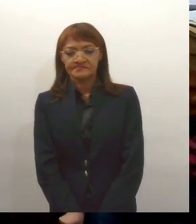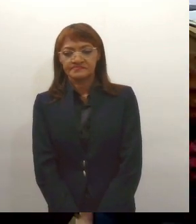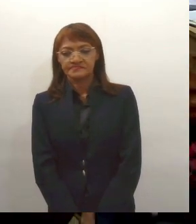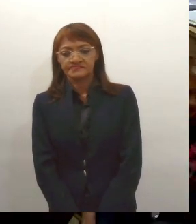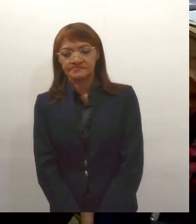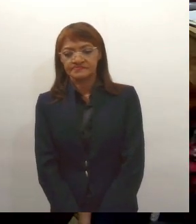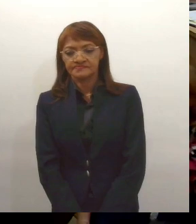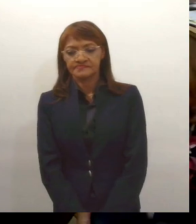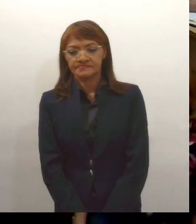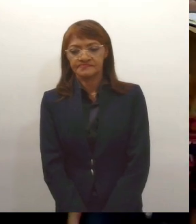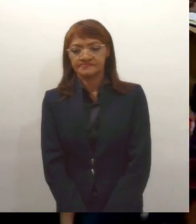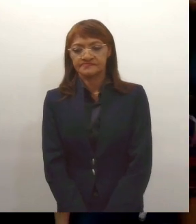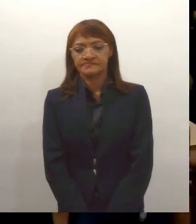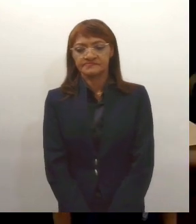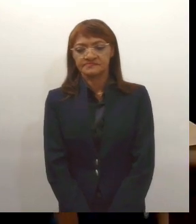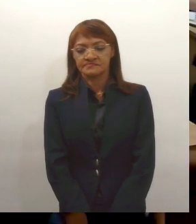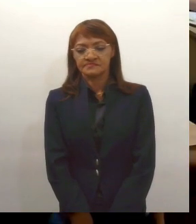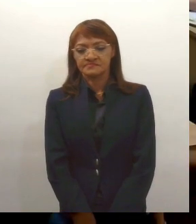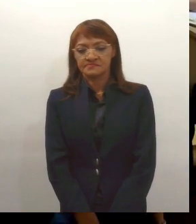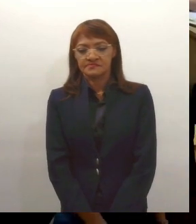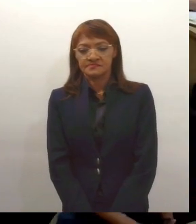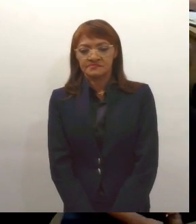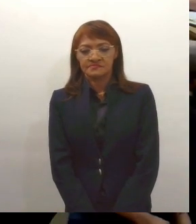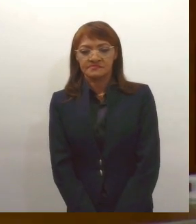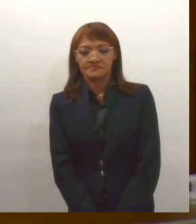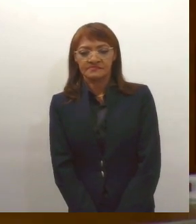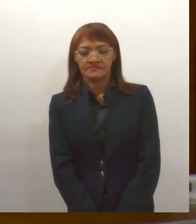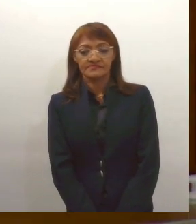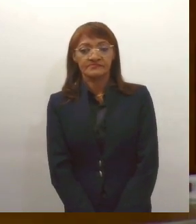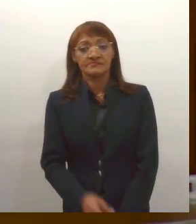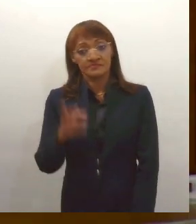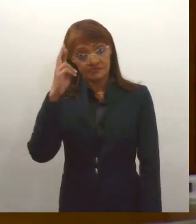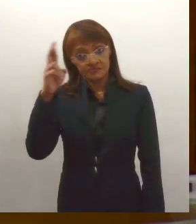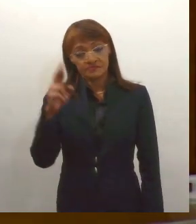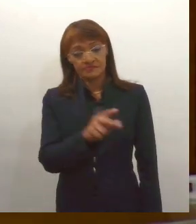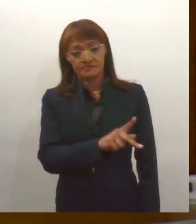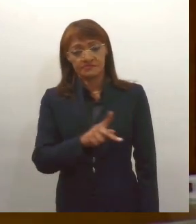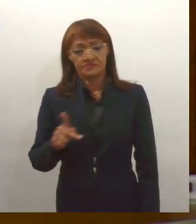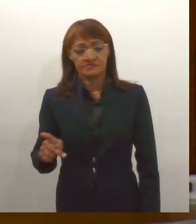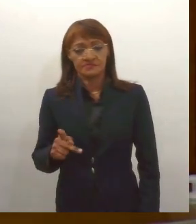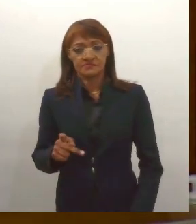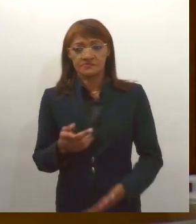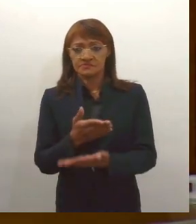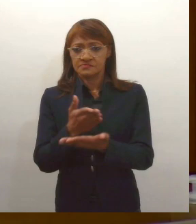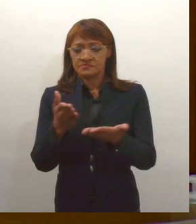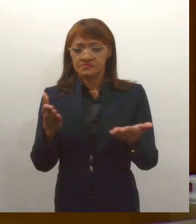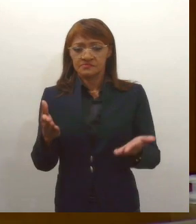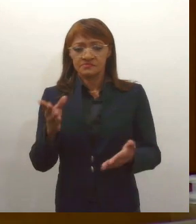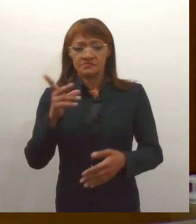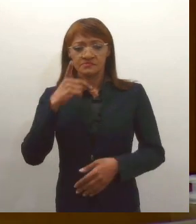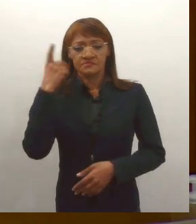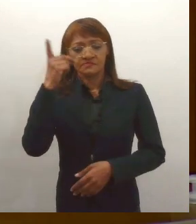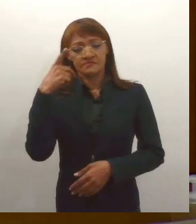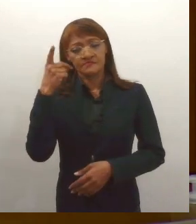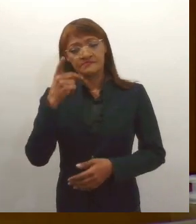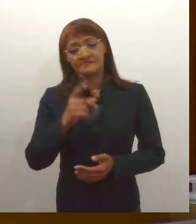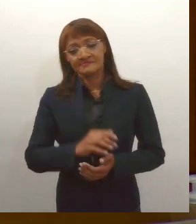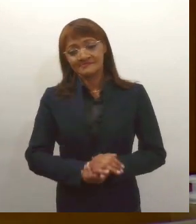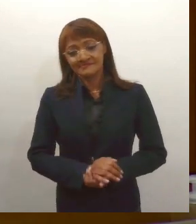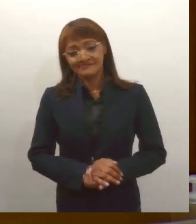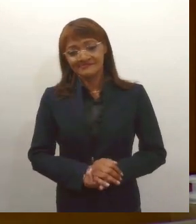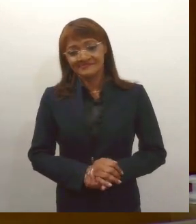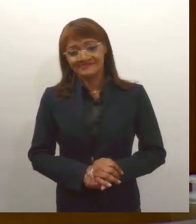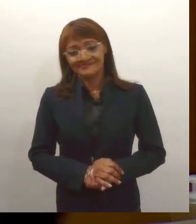Oliveira senhor presidente colegas Deputados ocupo pequeno